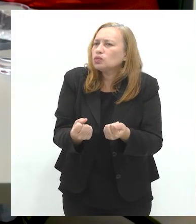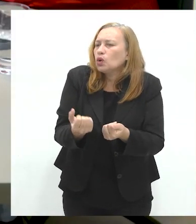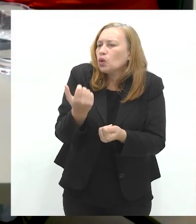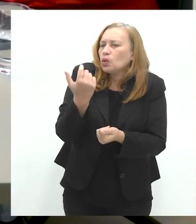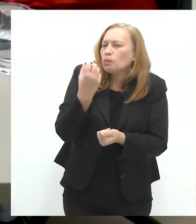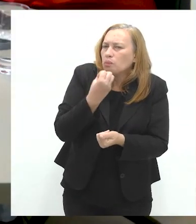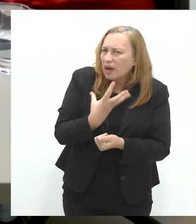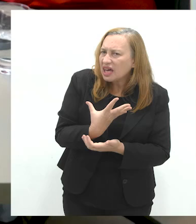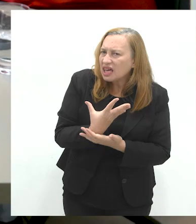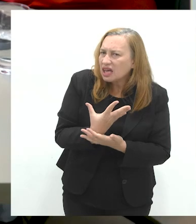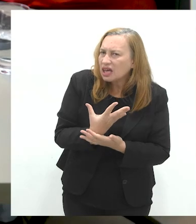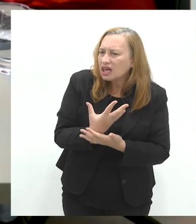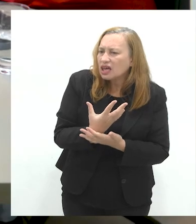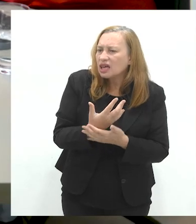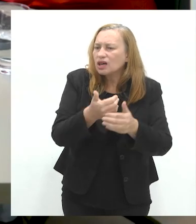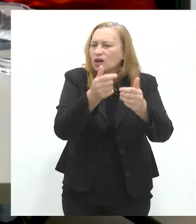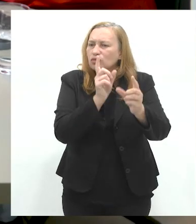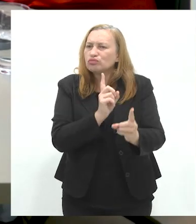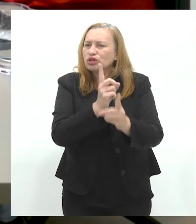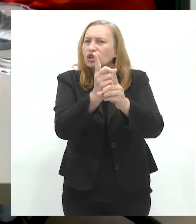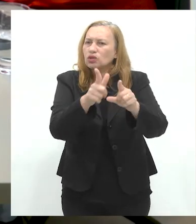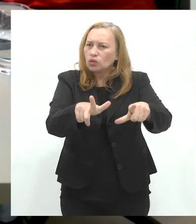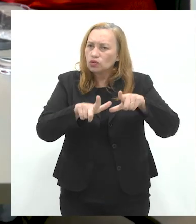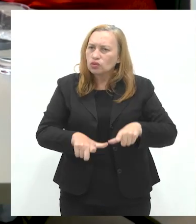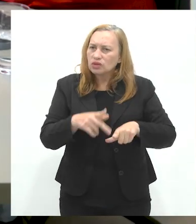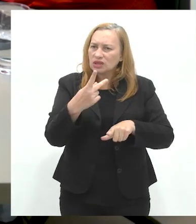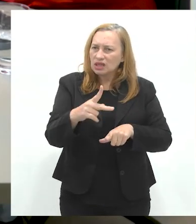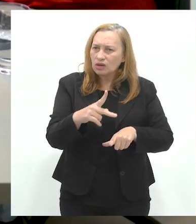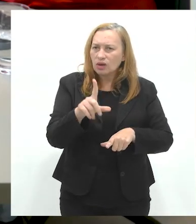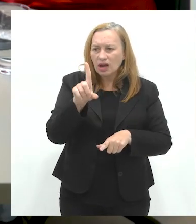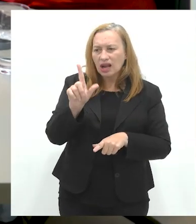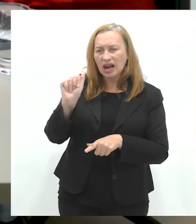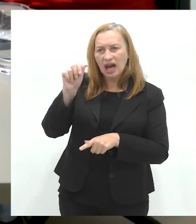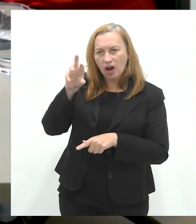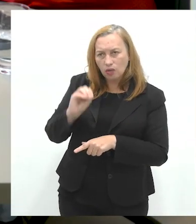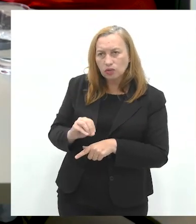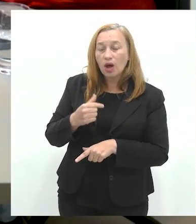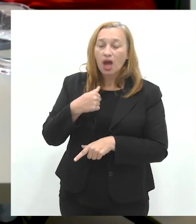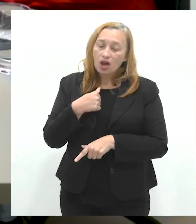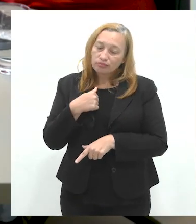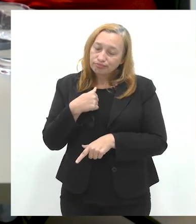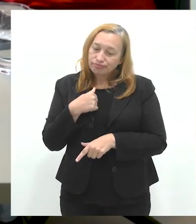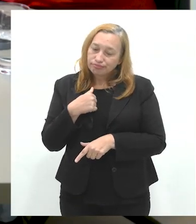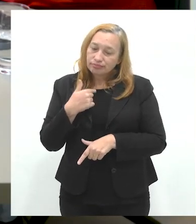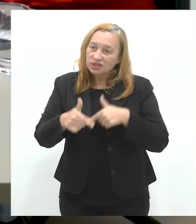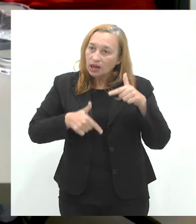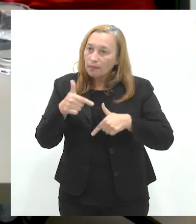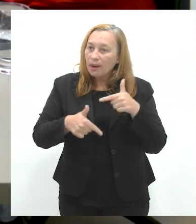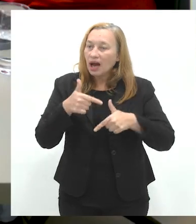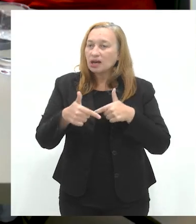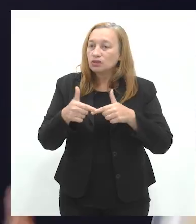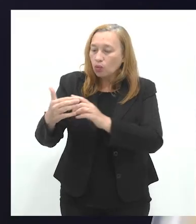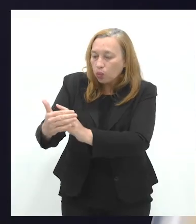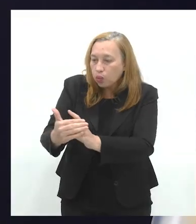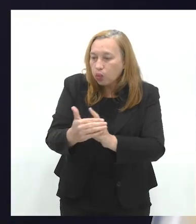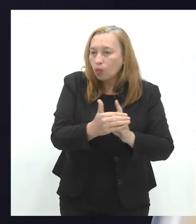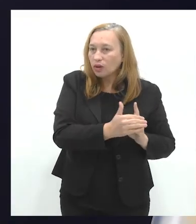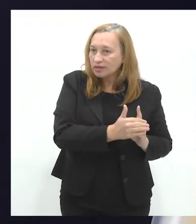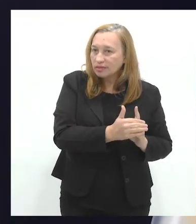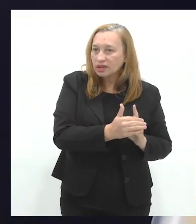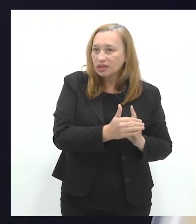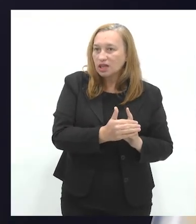aceitam, numa boa, os seus diagnósticos? Então, eu trabalho muito com